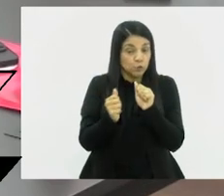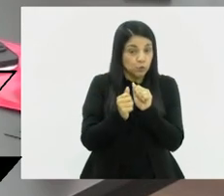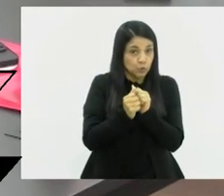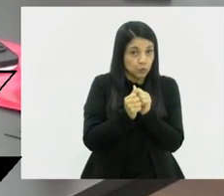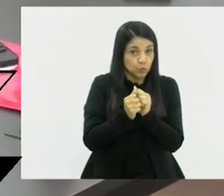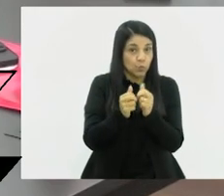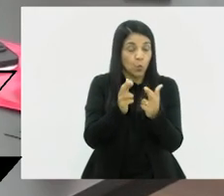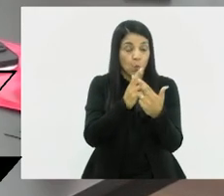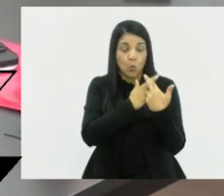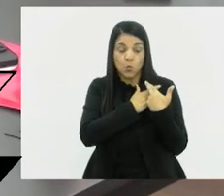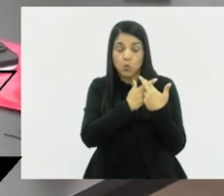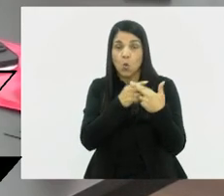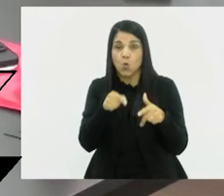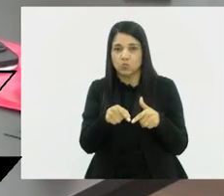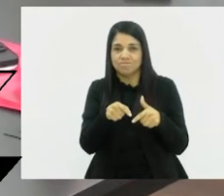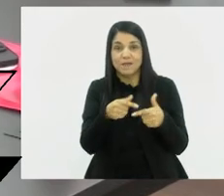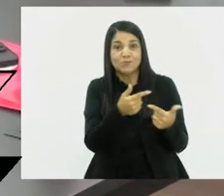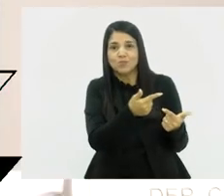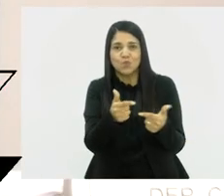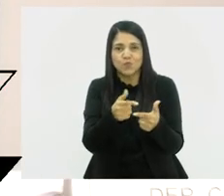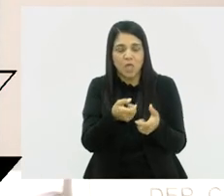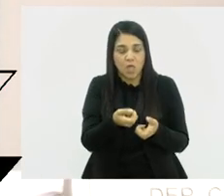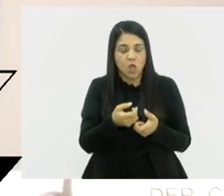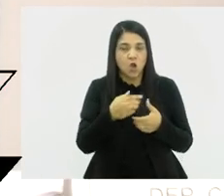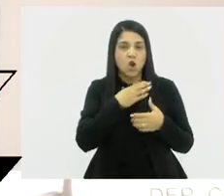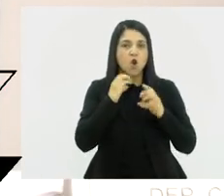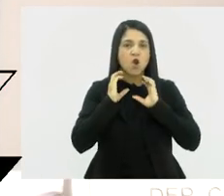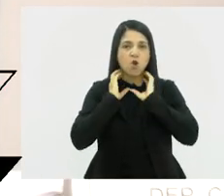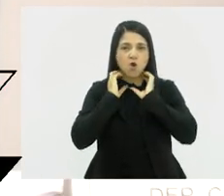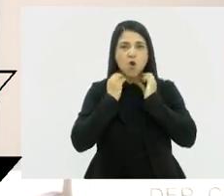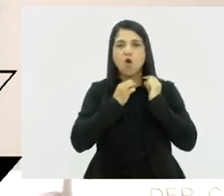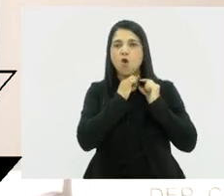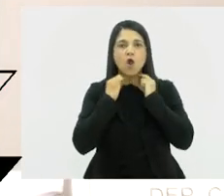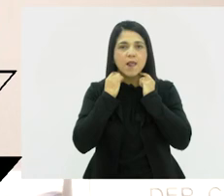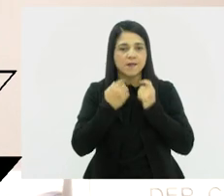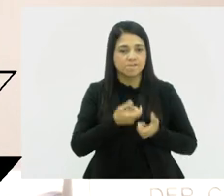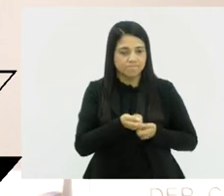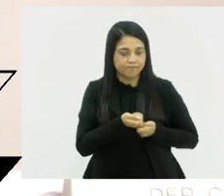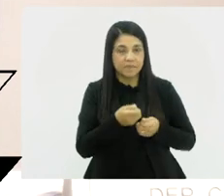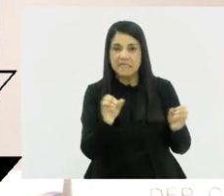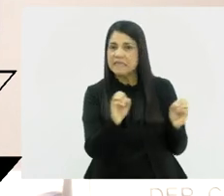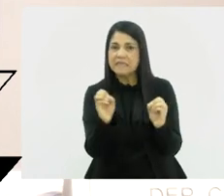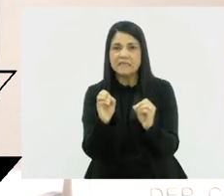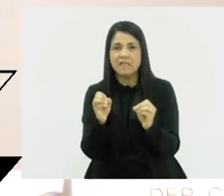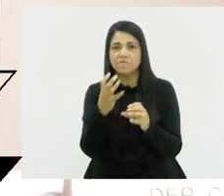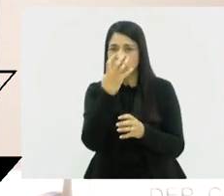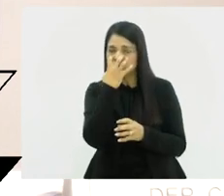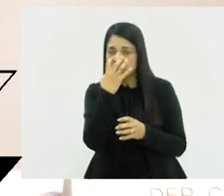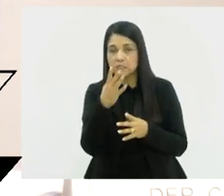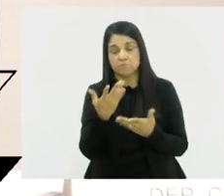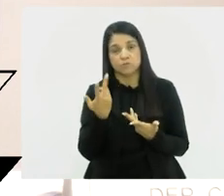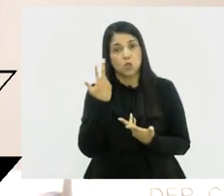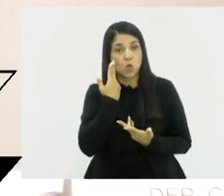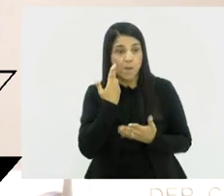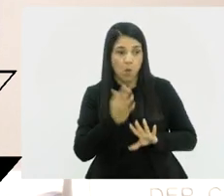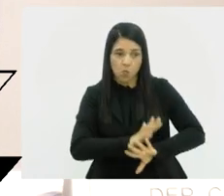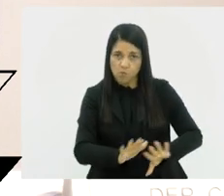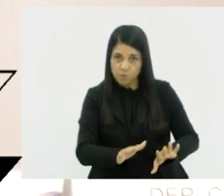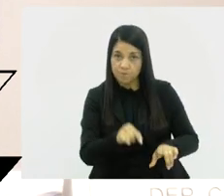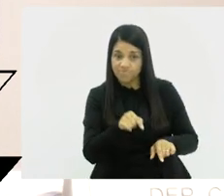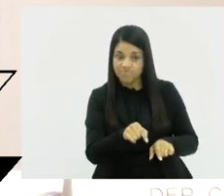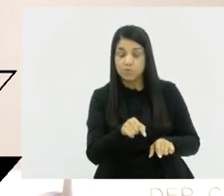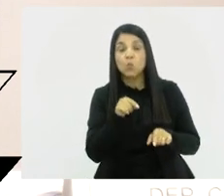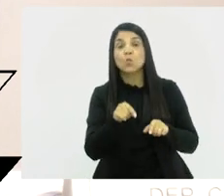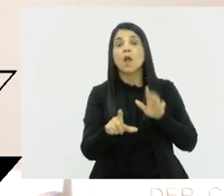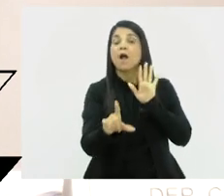sem coleira e focinheira. Esse é o caso mais, digamos assim, comum. Esse é o caso mais comum. Nesses casos, o que que a